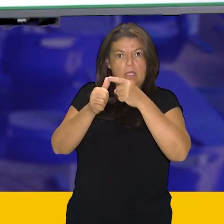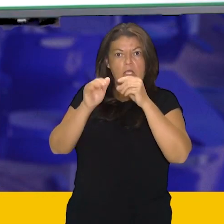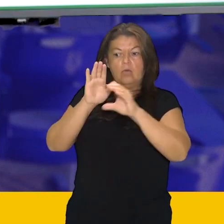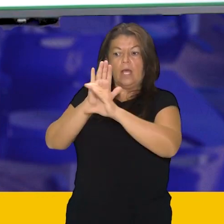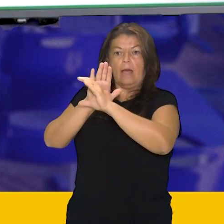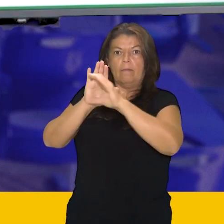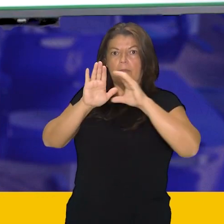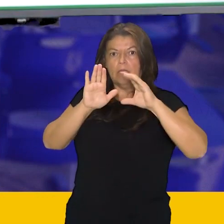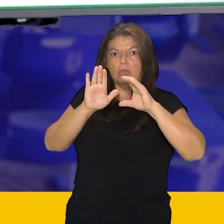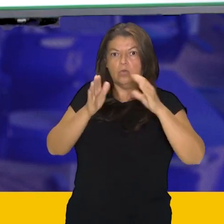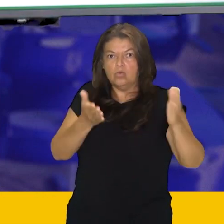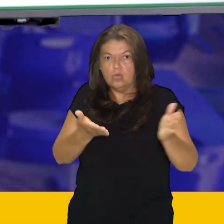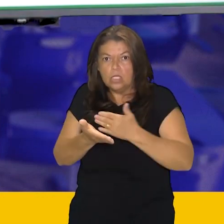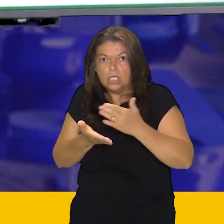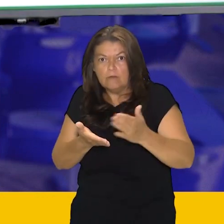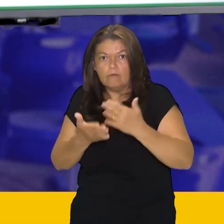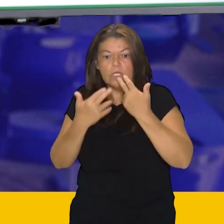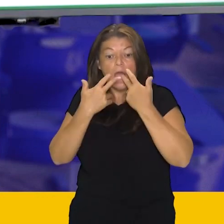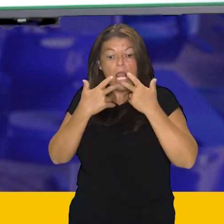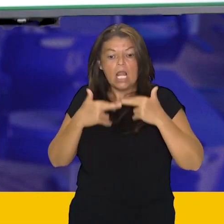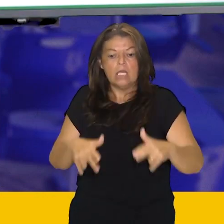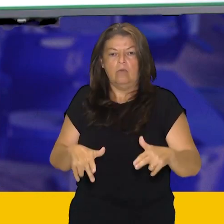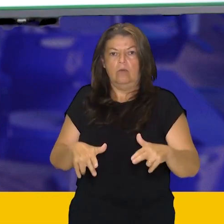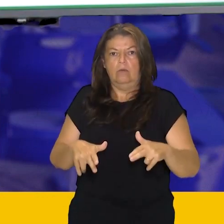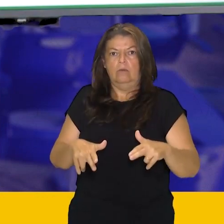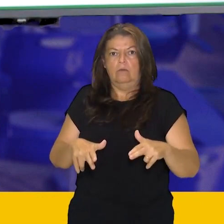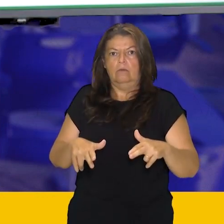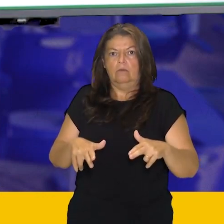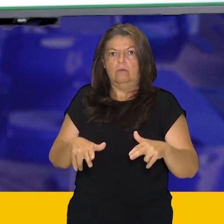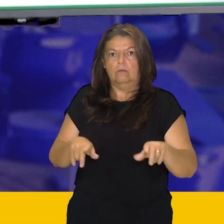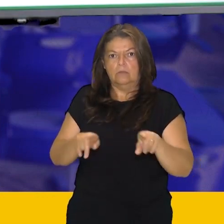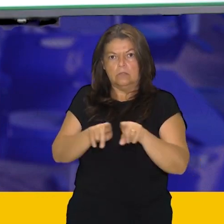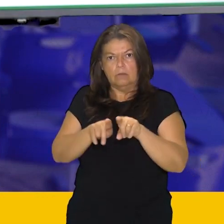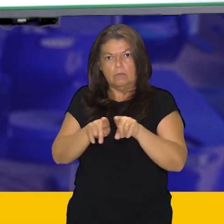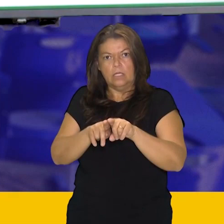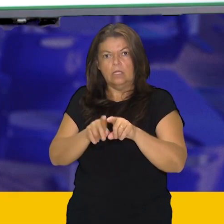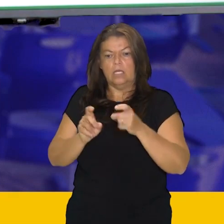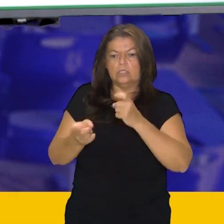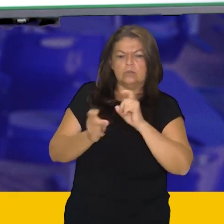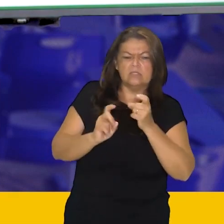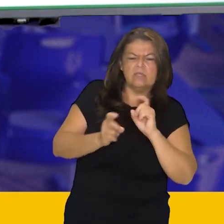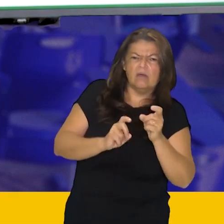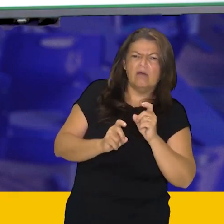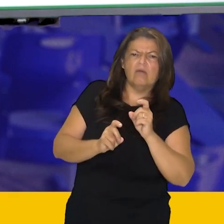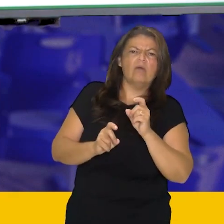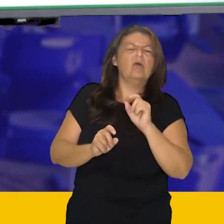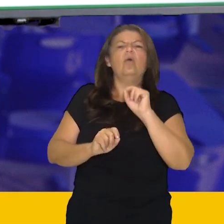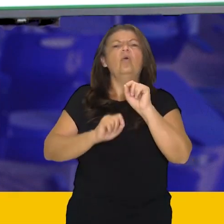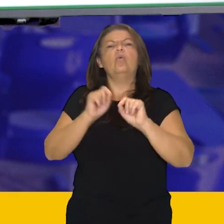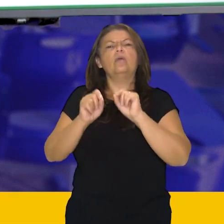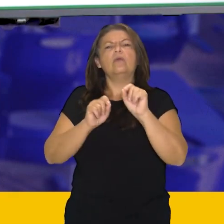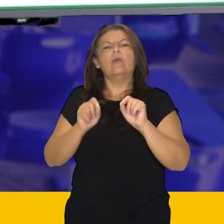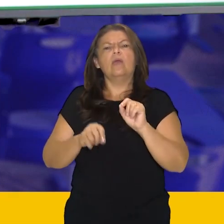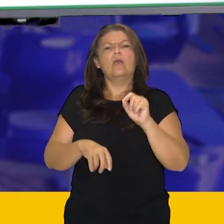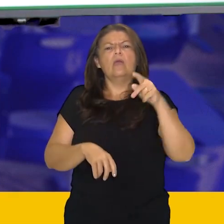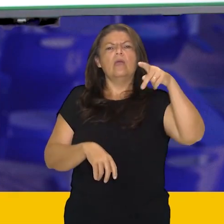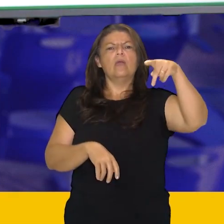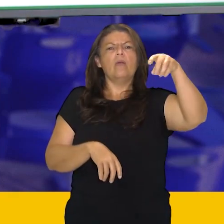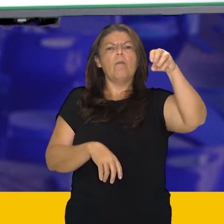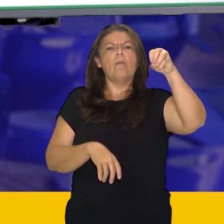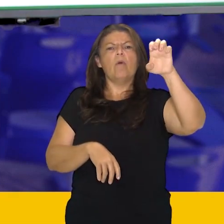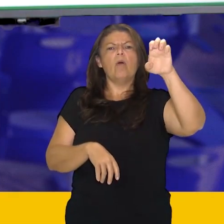livro de vocês, Se Liga na Língua, que trazia também a discussão sobre o que é poema, o que é